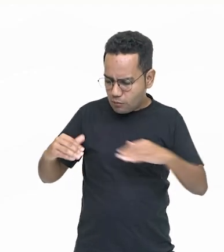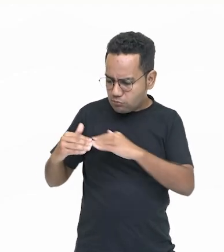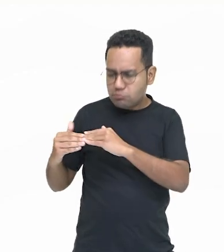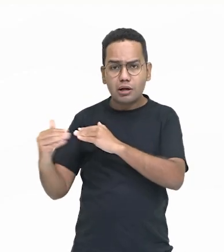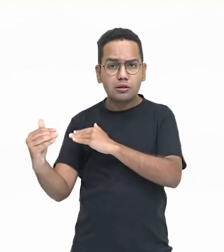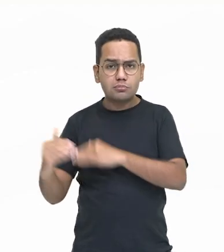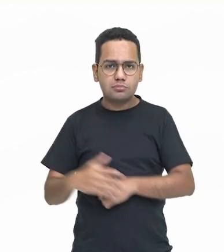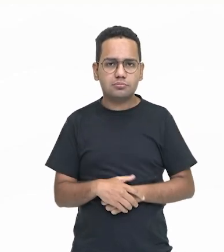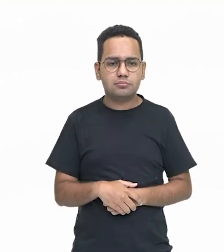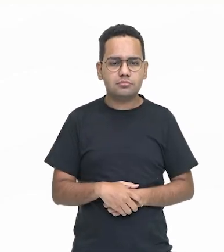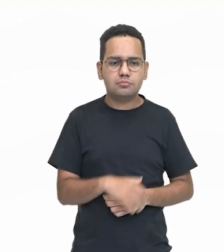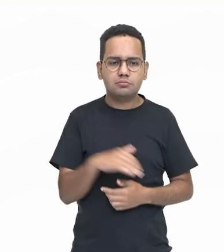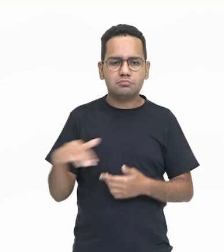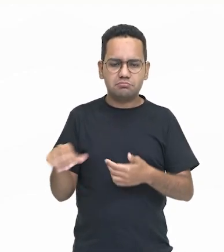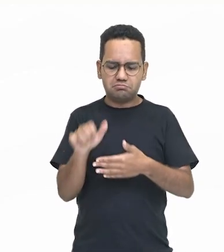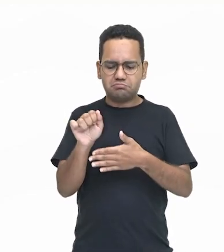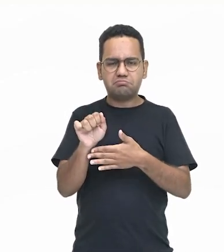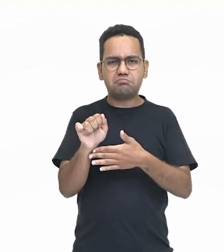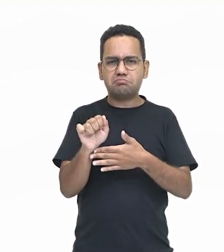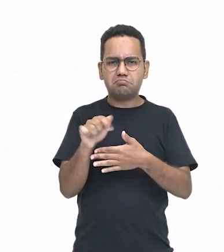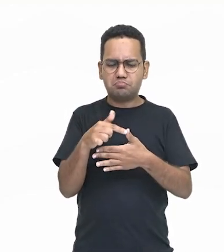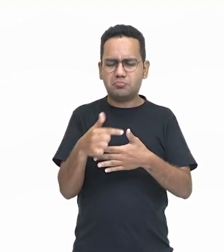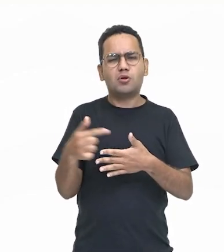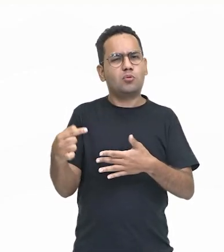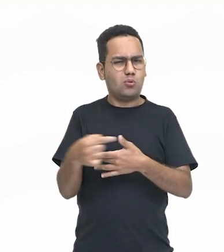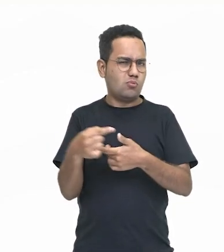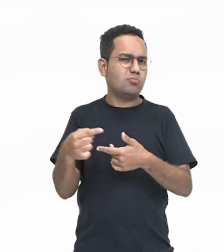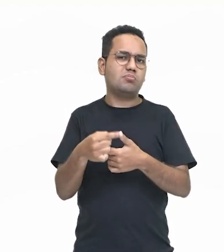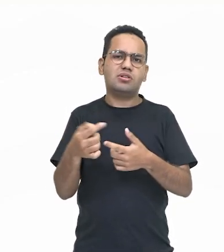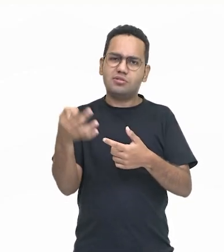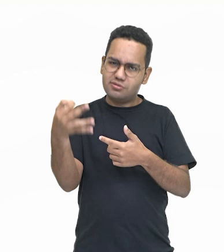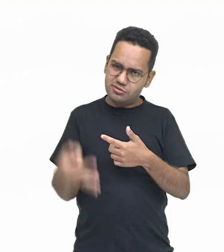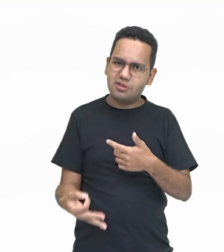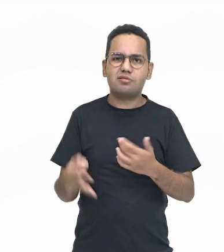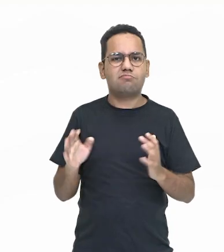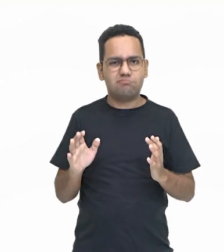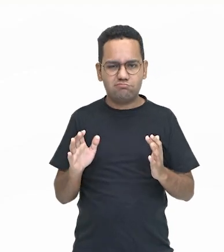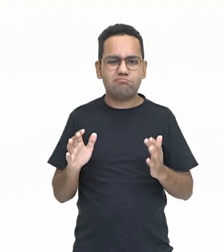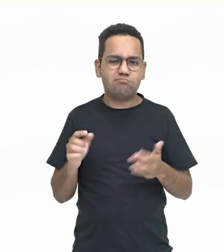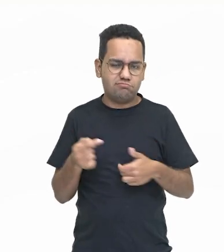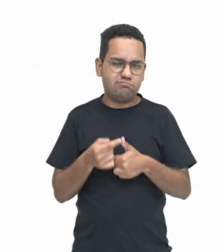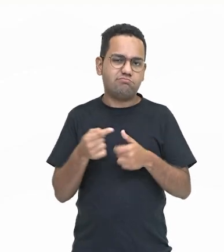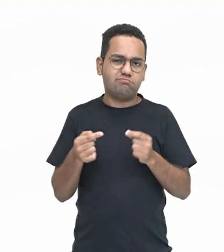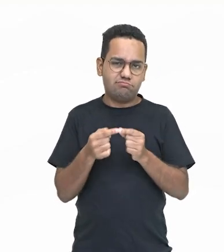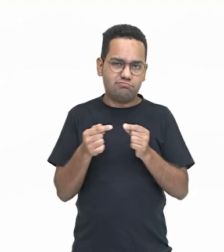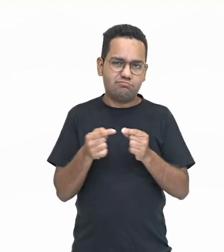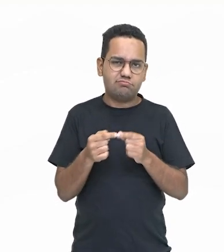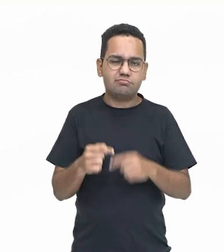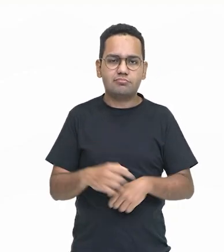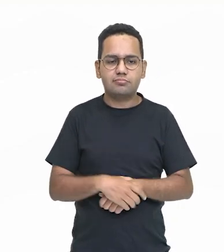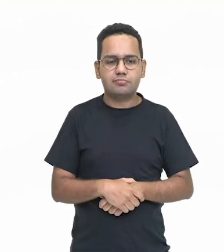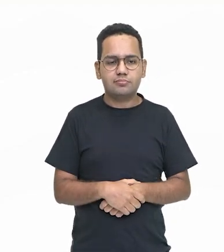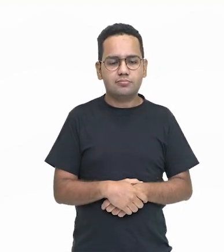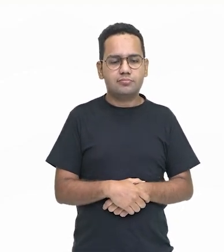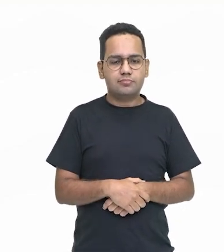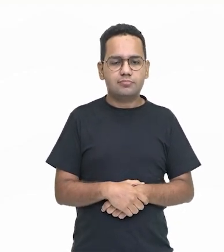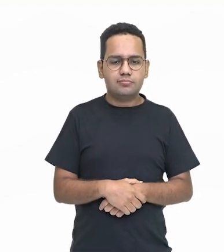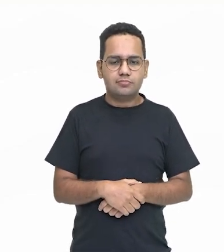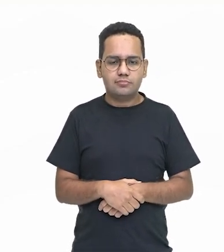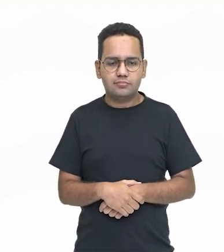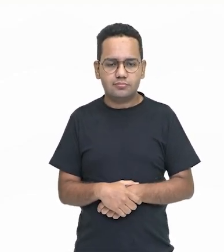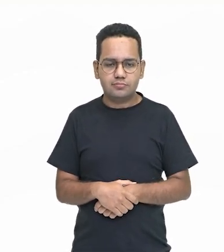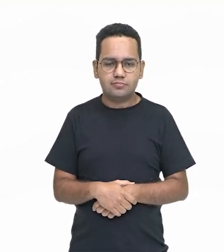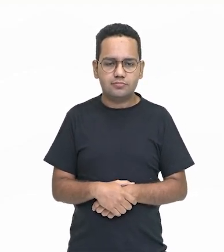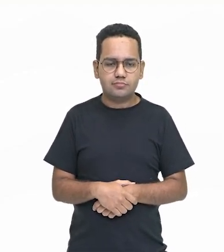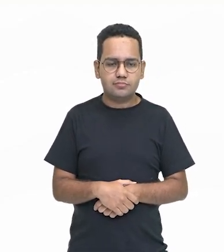grande... ela diz corretamente, ela está dizendo aquilo que é verdadeiro. Agora, vamos ver